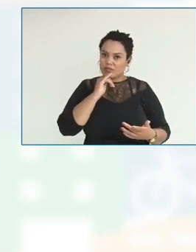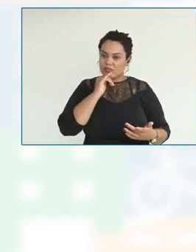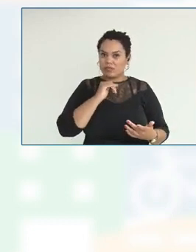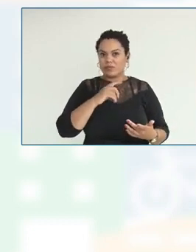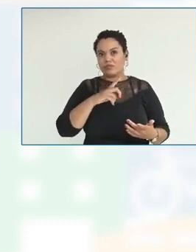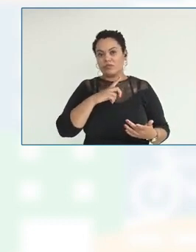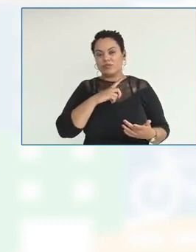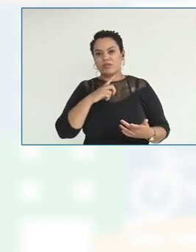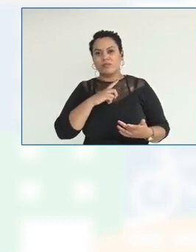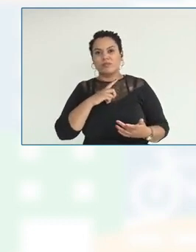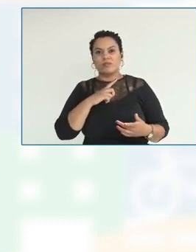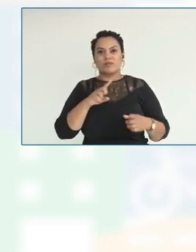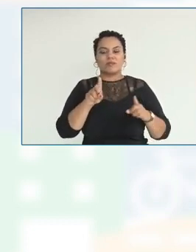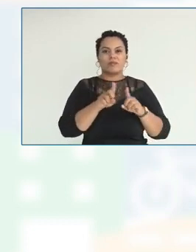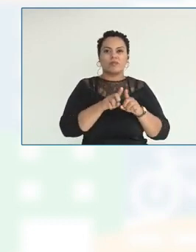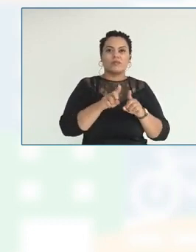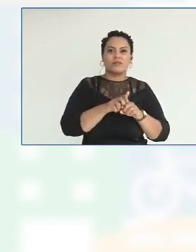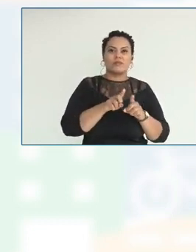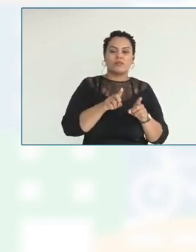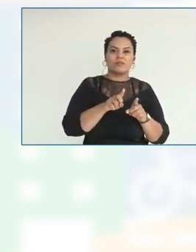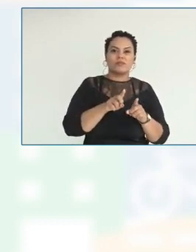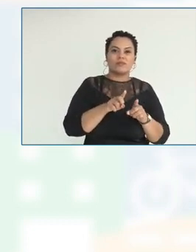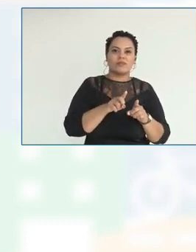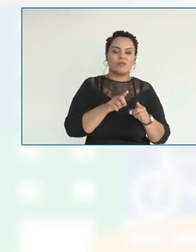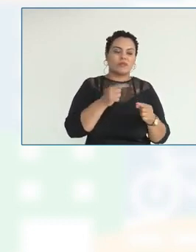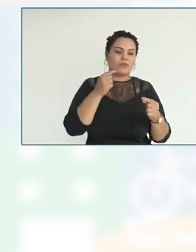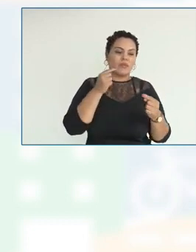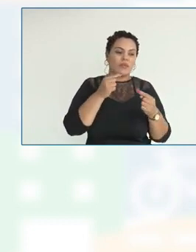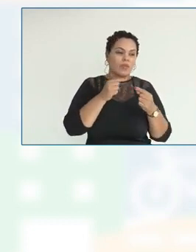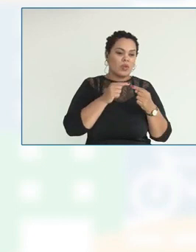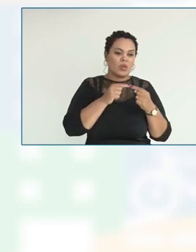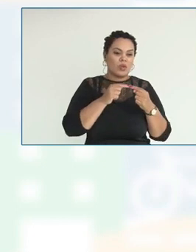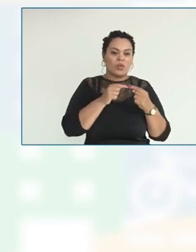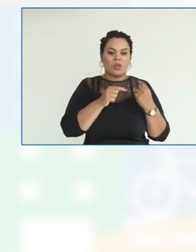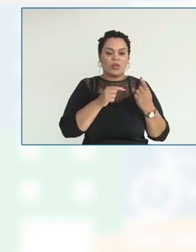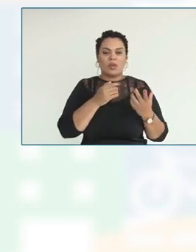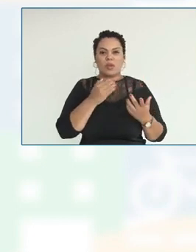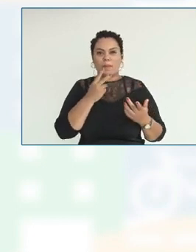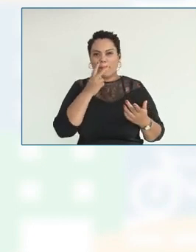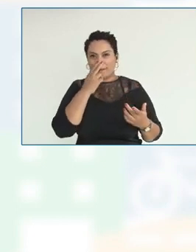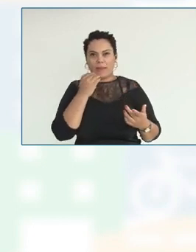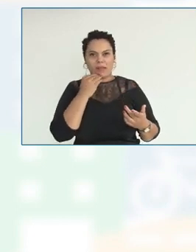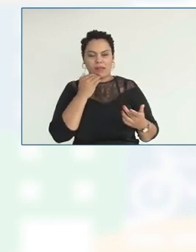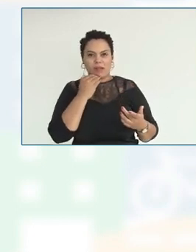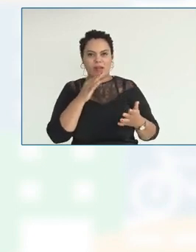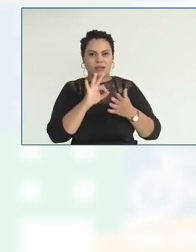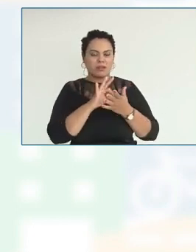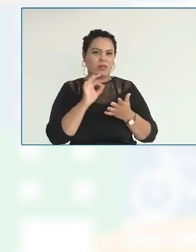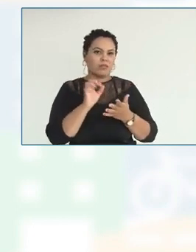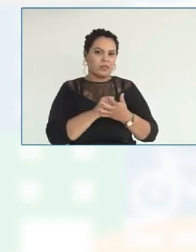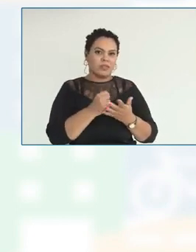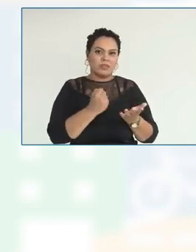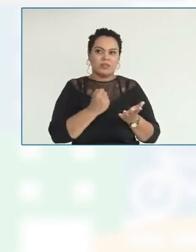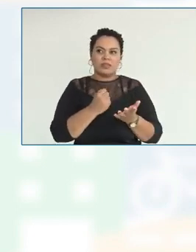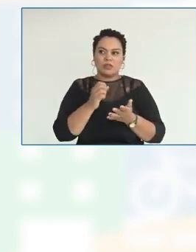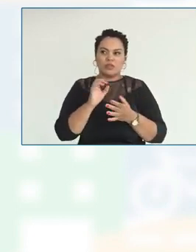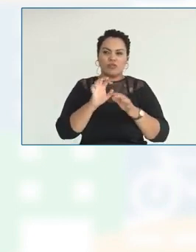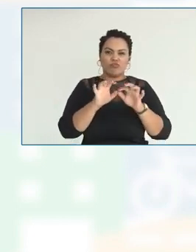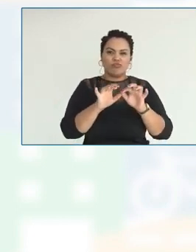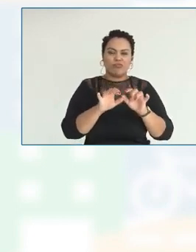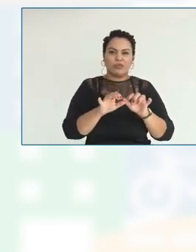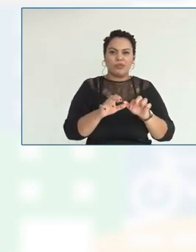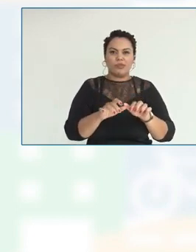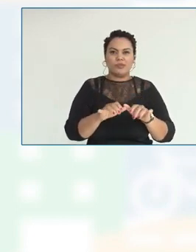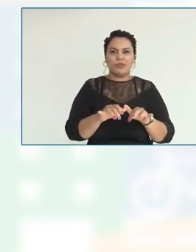um caso muito comum de incoerência, quando na hora de digitar a ficha de notificação, a pessoa vai e digita lá a